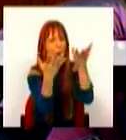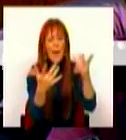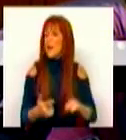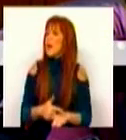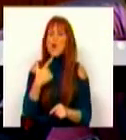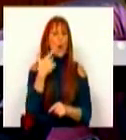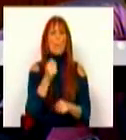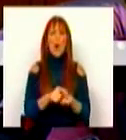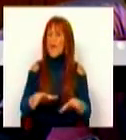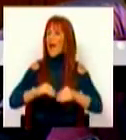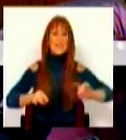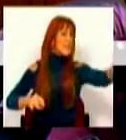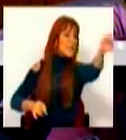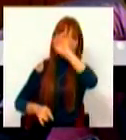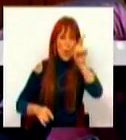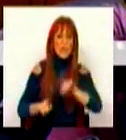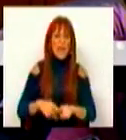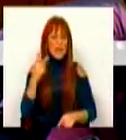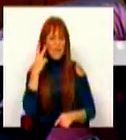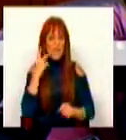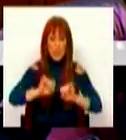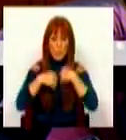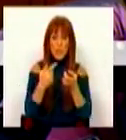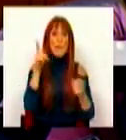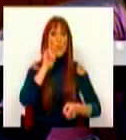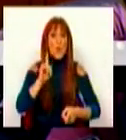Não podemos aceitar viver numa sociedade onde